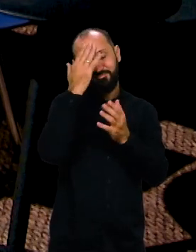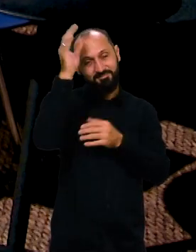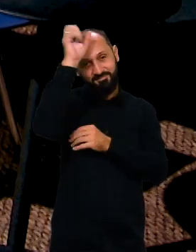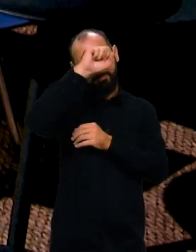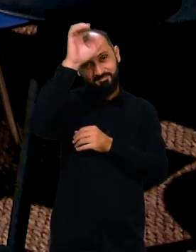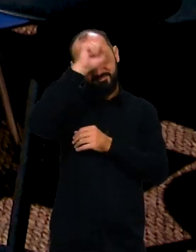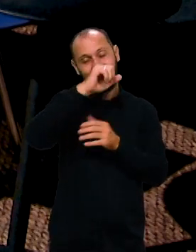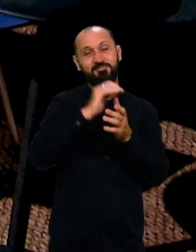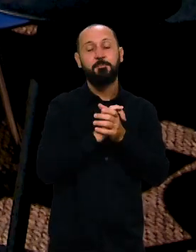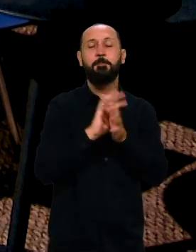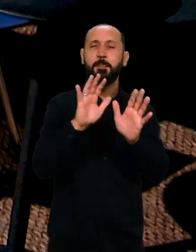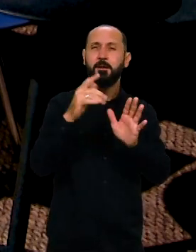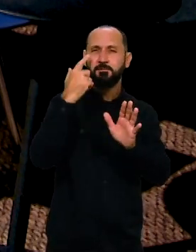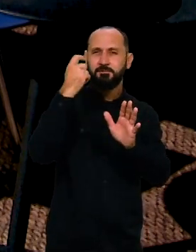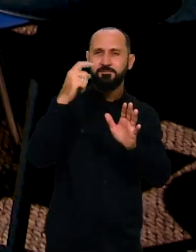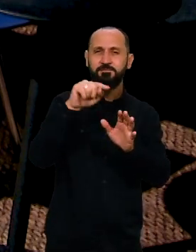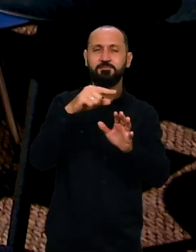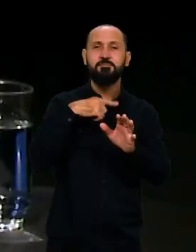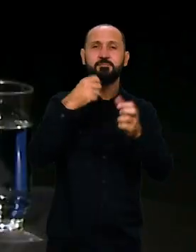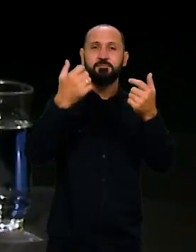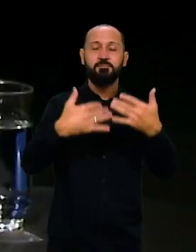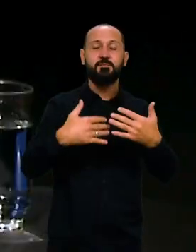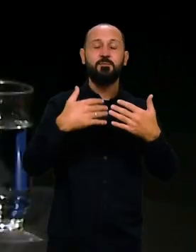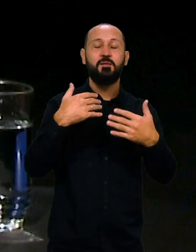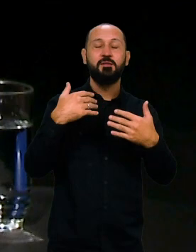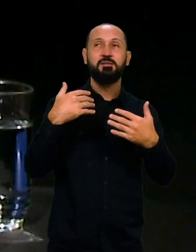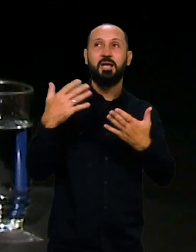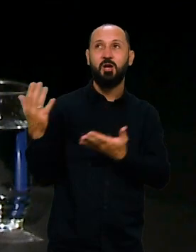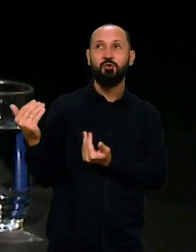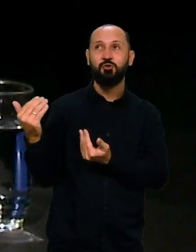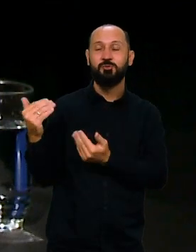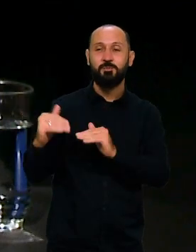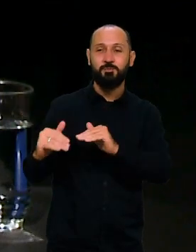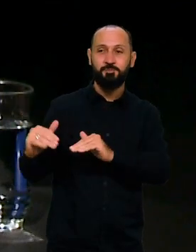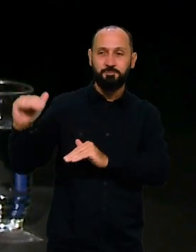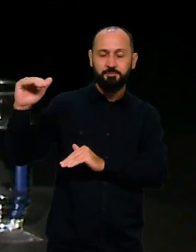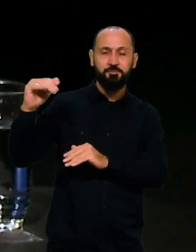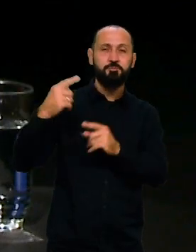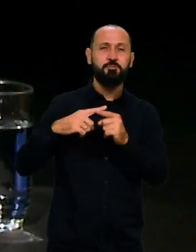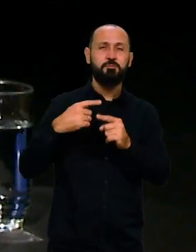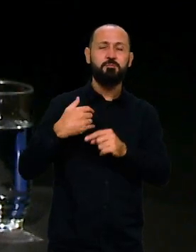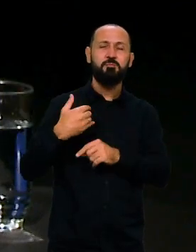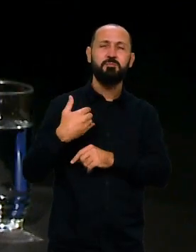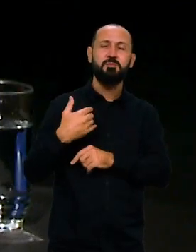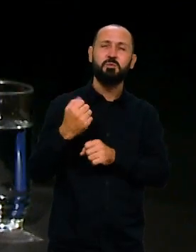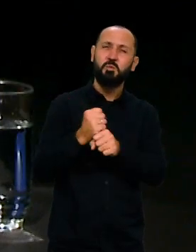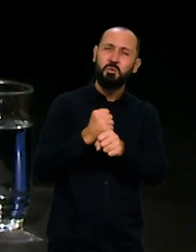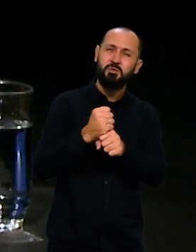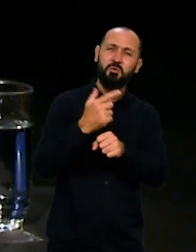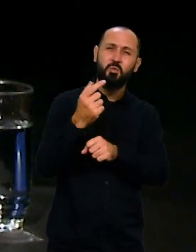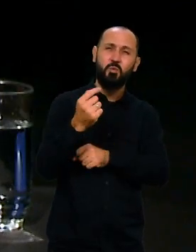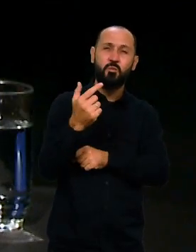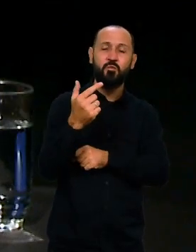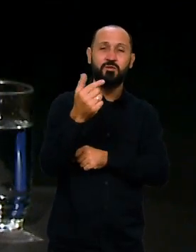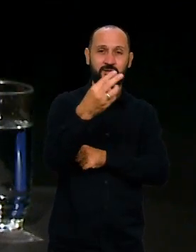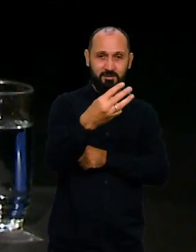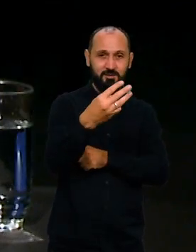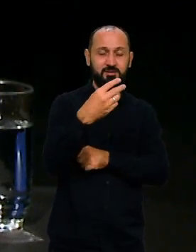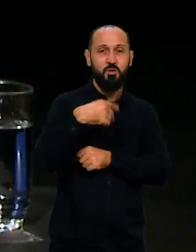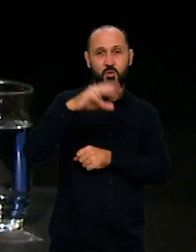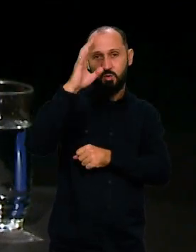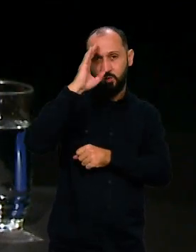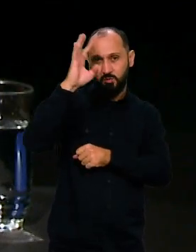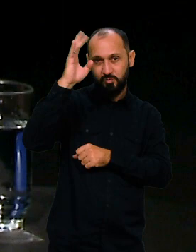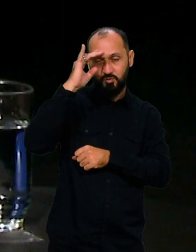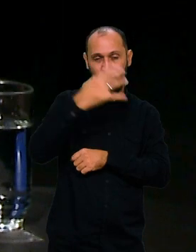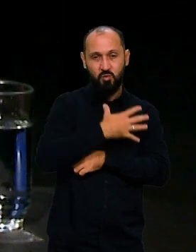no futuro, esses aprendizados, né? E eu acho interessante até colocar na adolescência, porque hoje em dia, né, ano de 2023, a